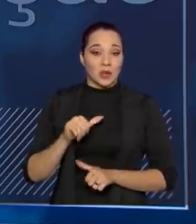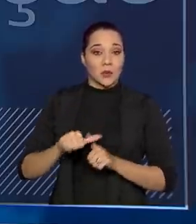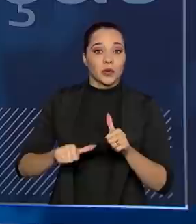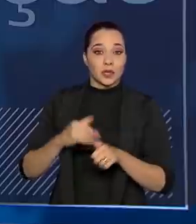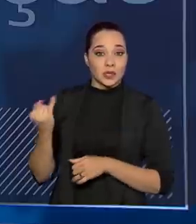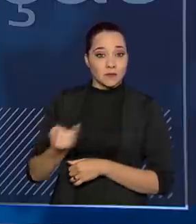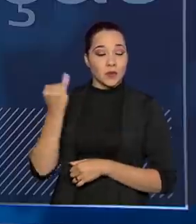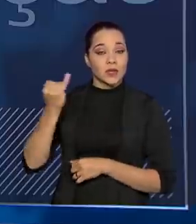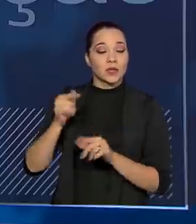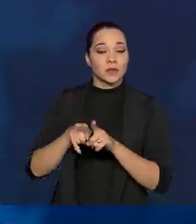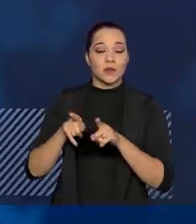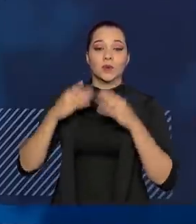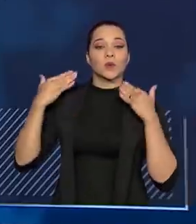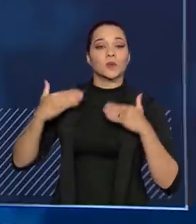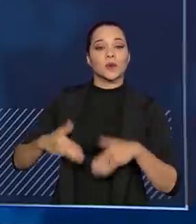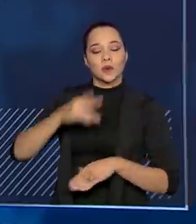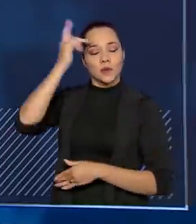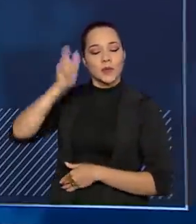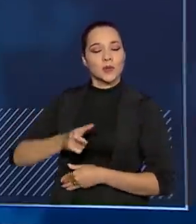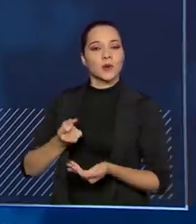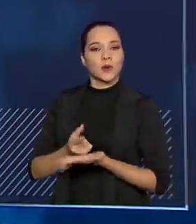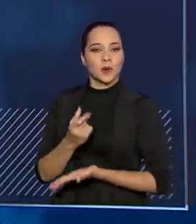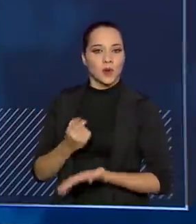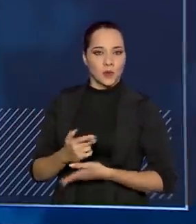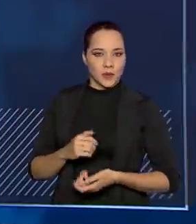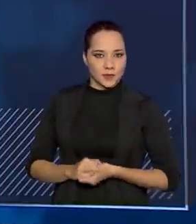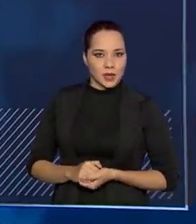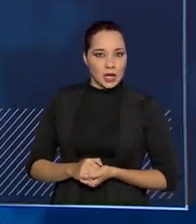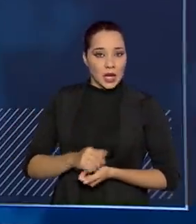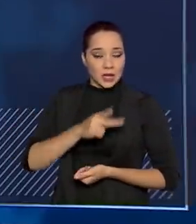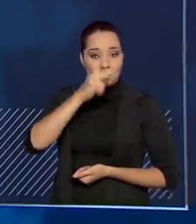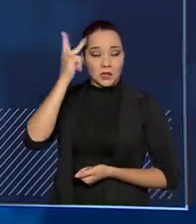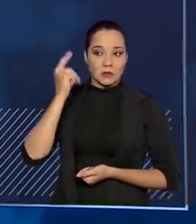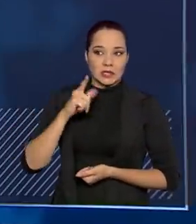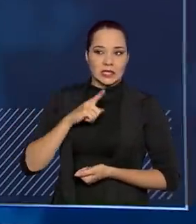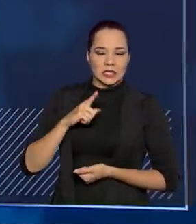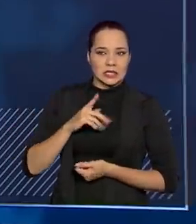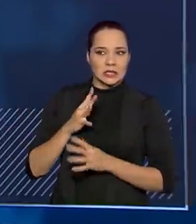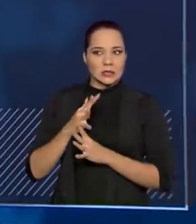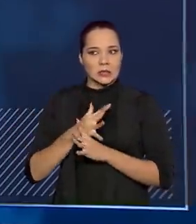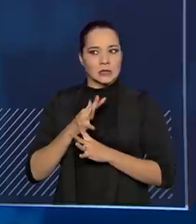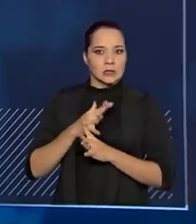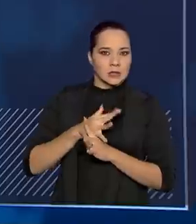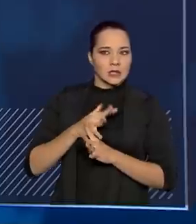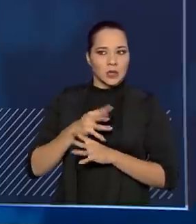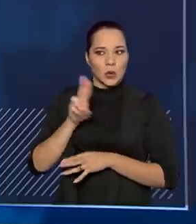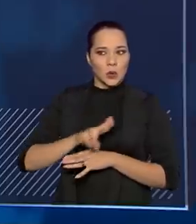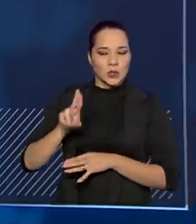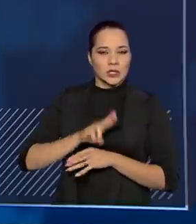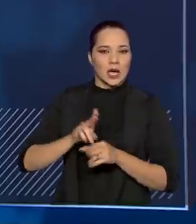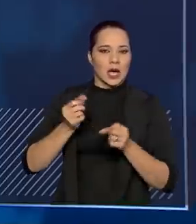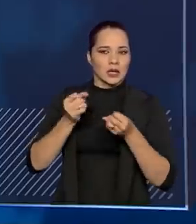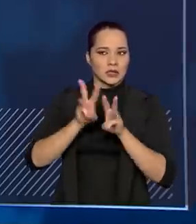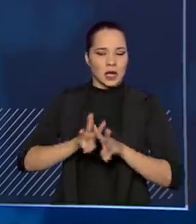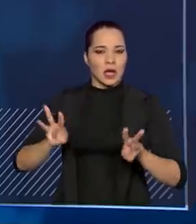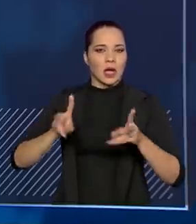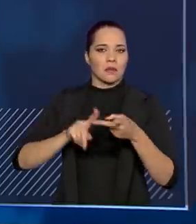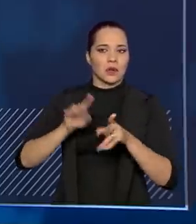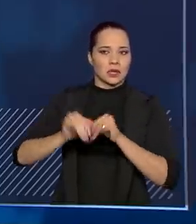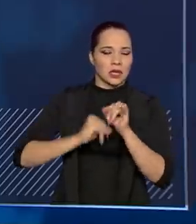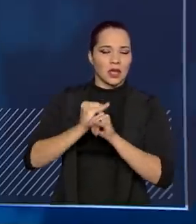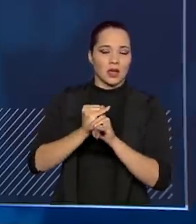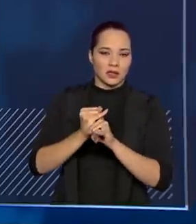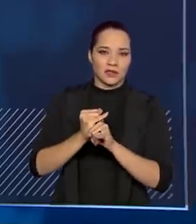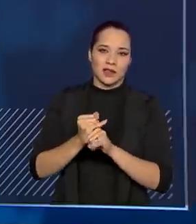notável também no comportamento do consumidor. Aqueles que ainda tinham alguma resistência em utilizar as plataformas digitais, o